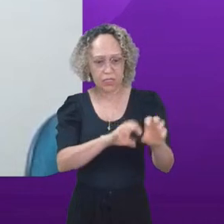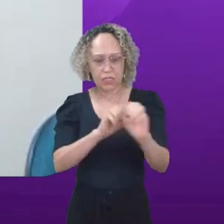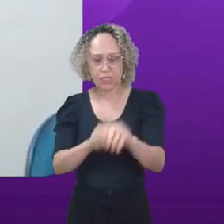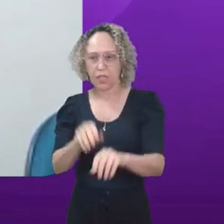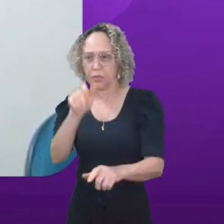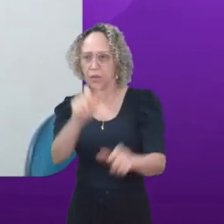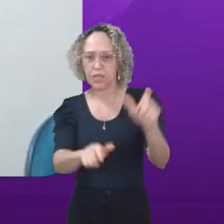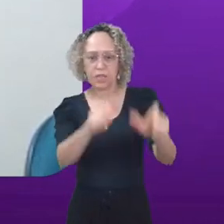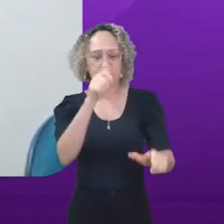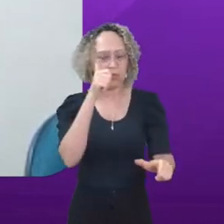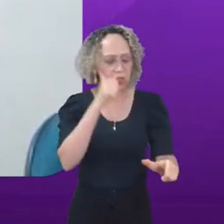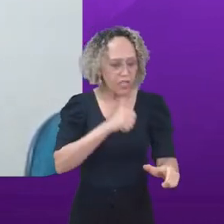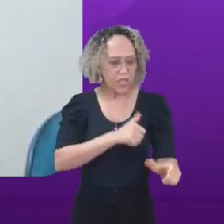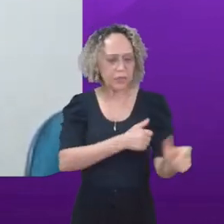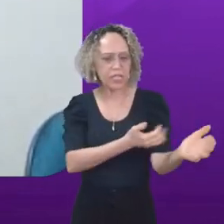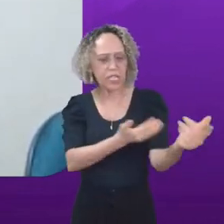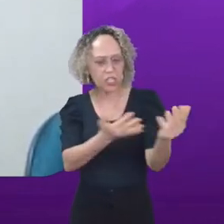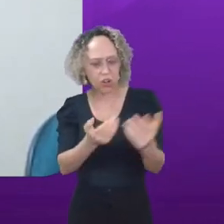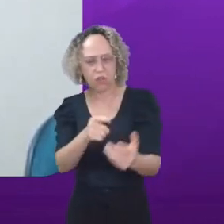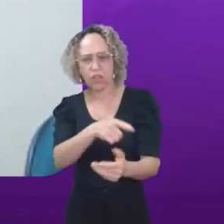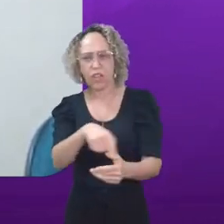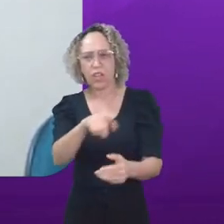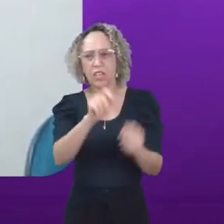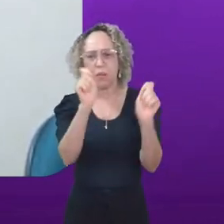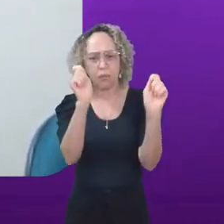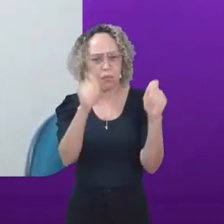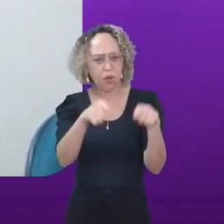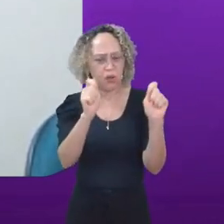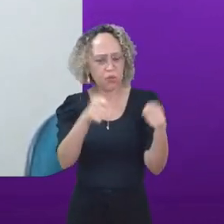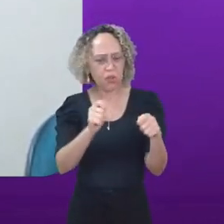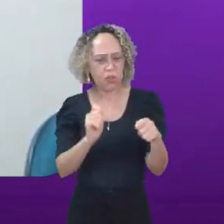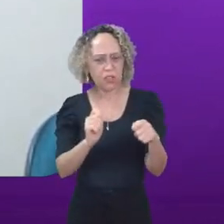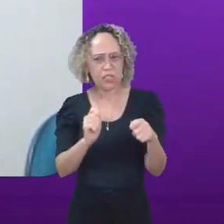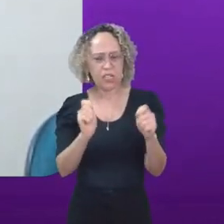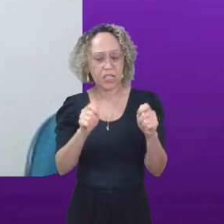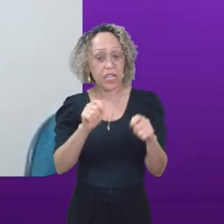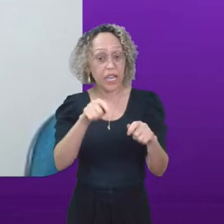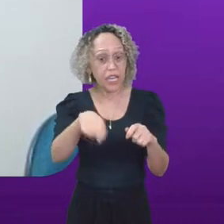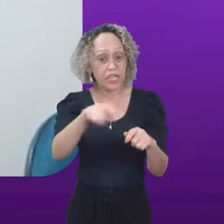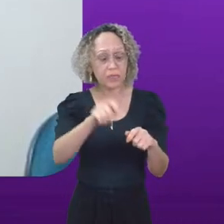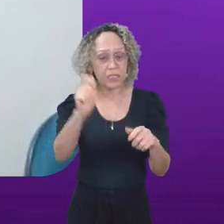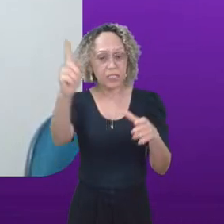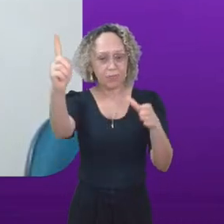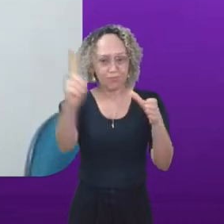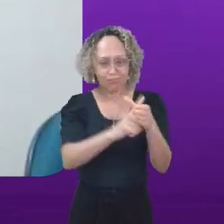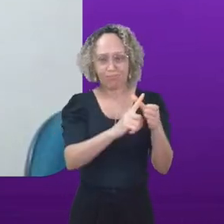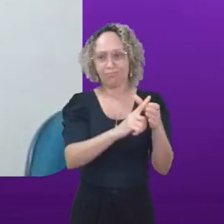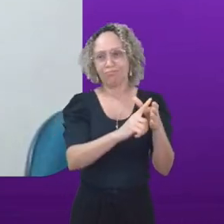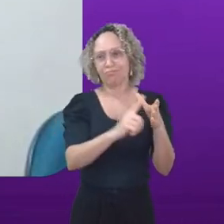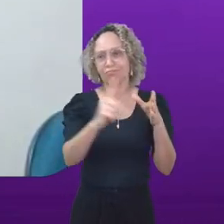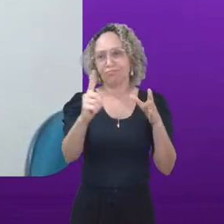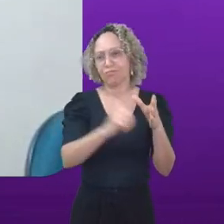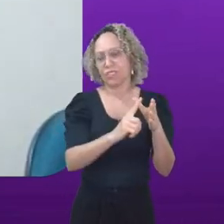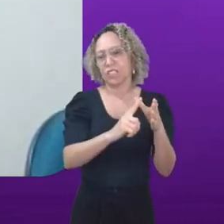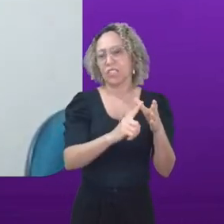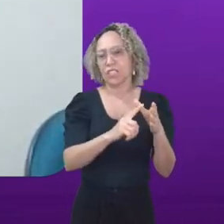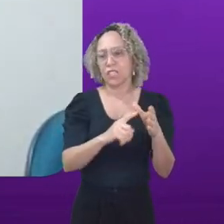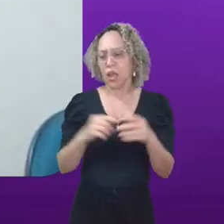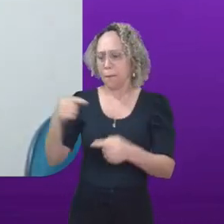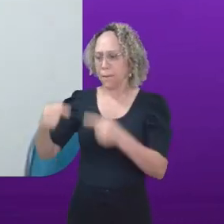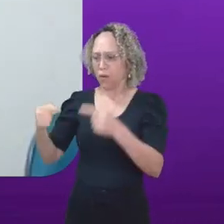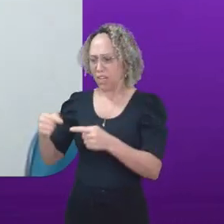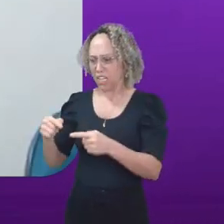que elas podem, né, que elas precisam estar inseridas, que política não é só para homem, que política não é só para